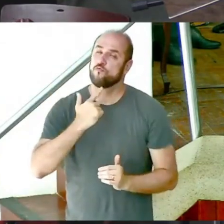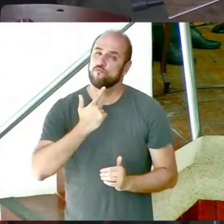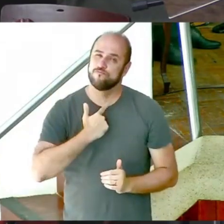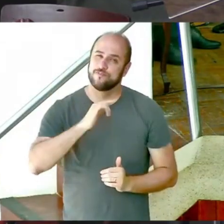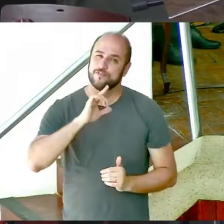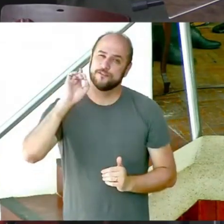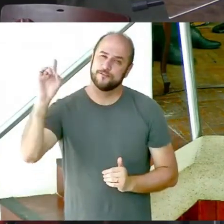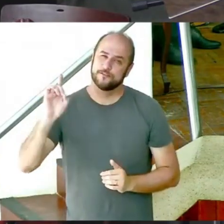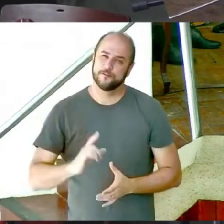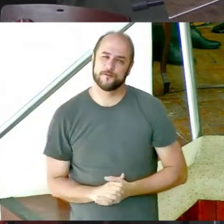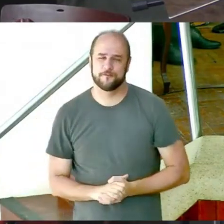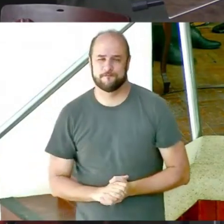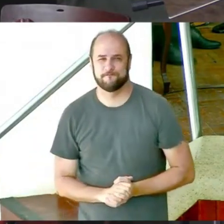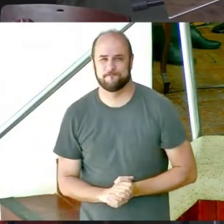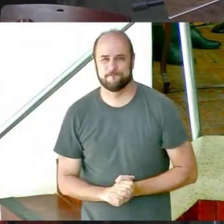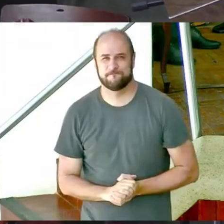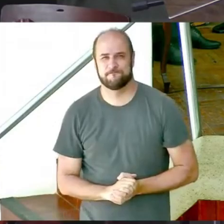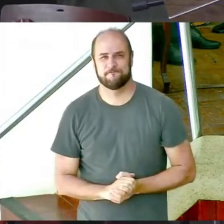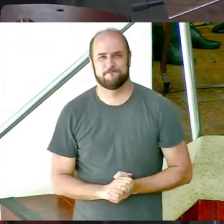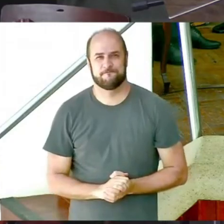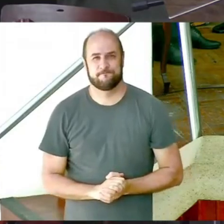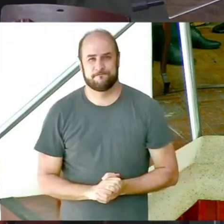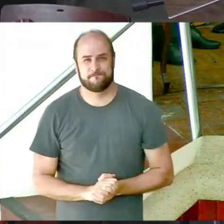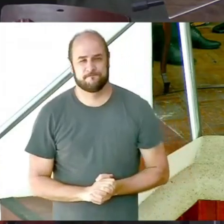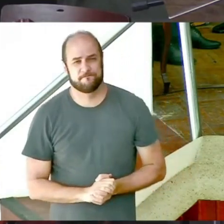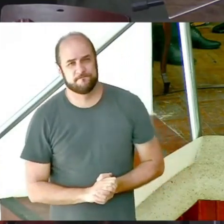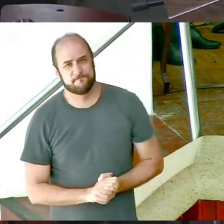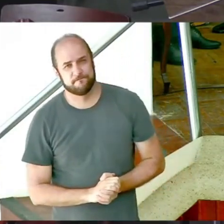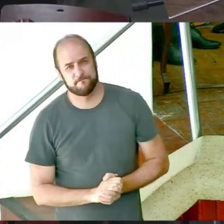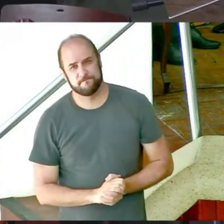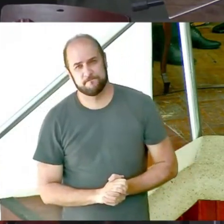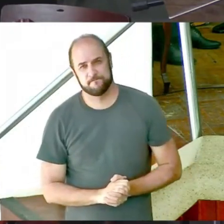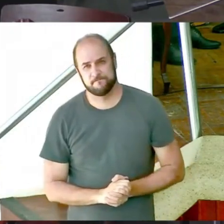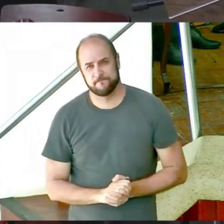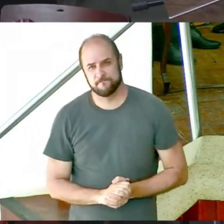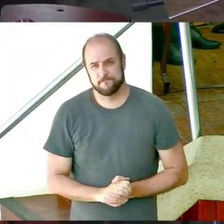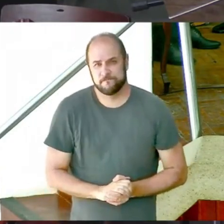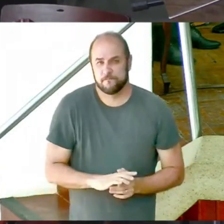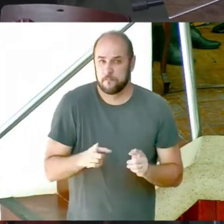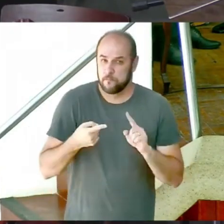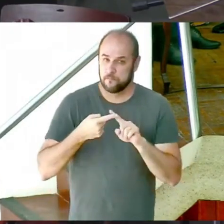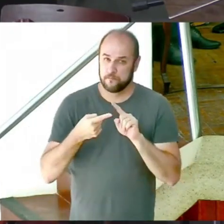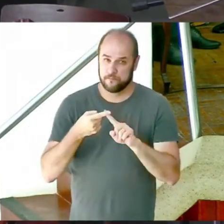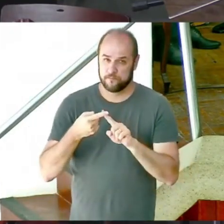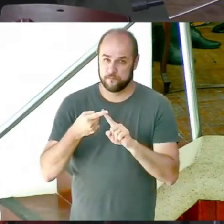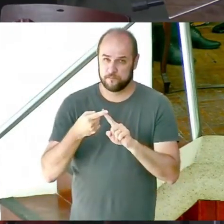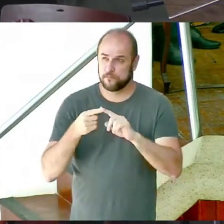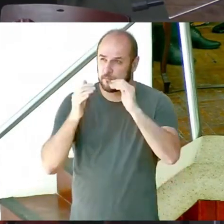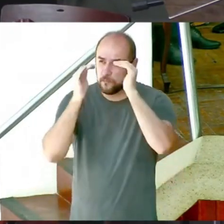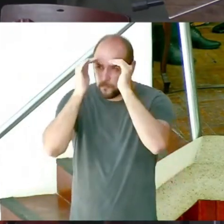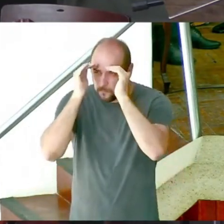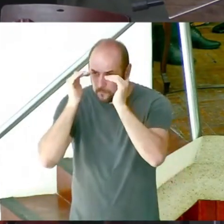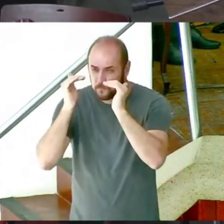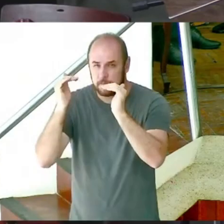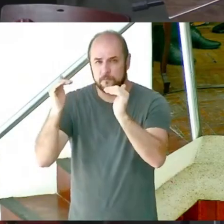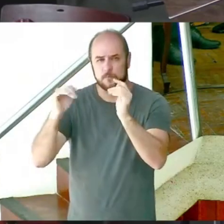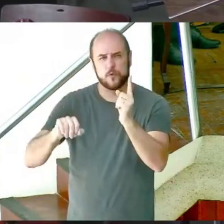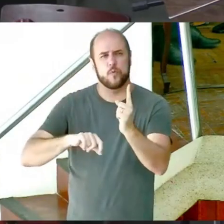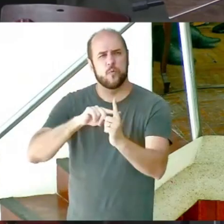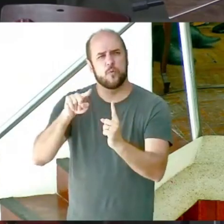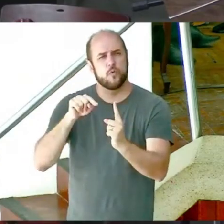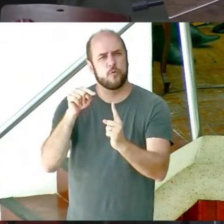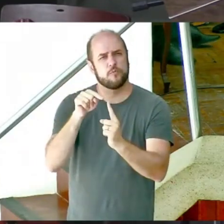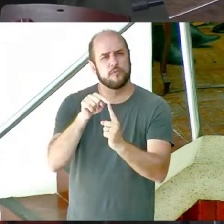de Deus. A primeira implicação: submissão aos